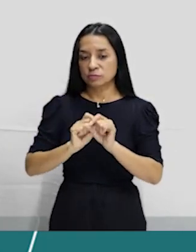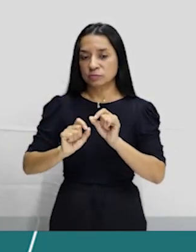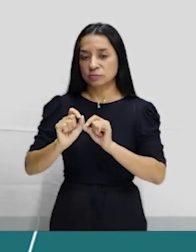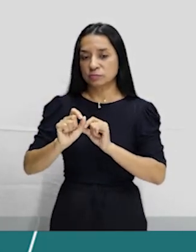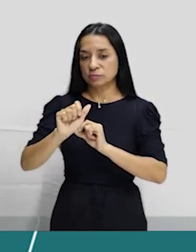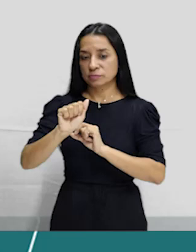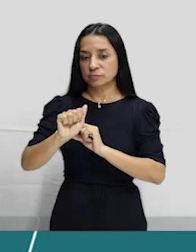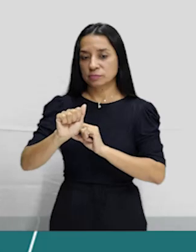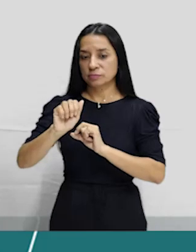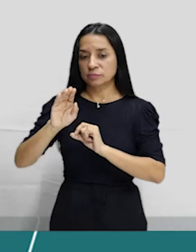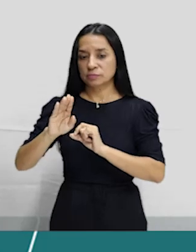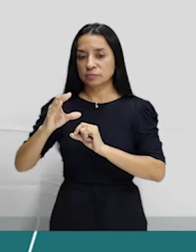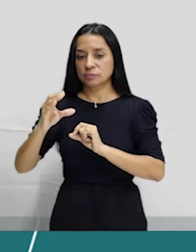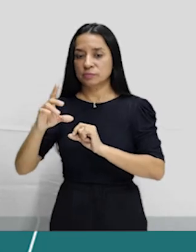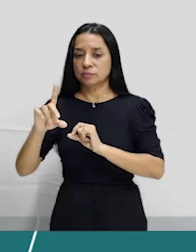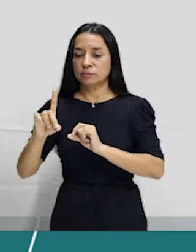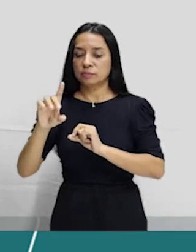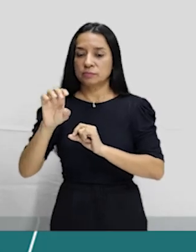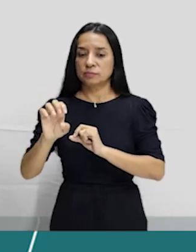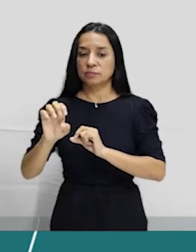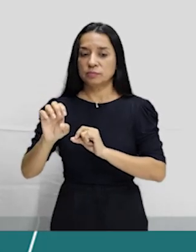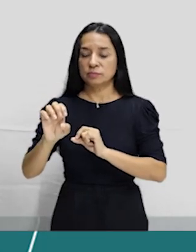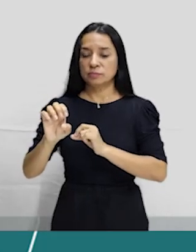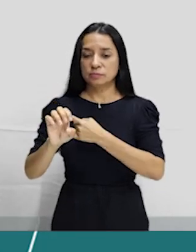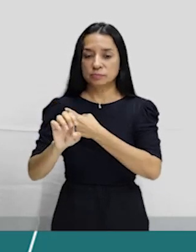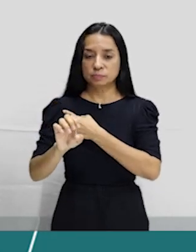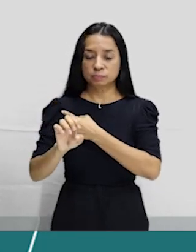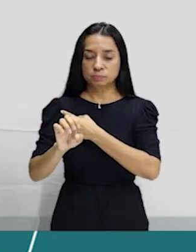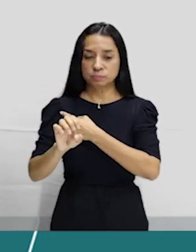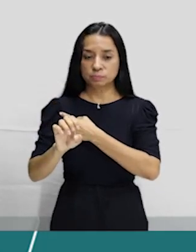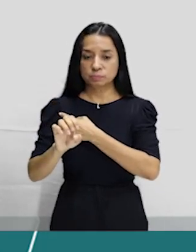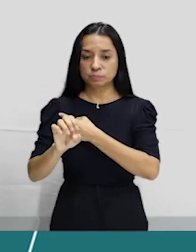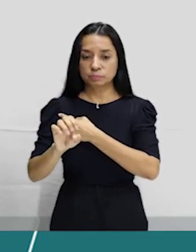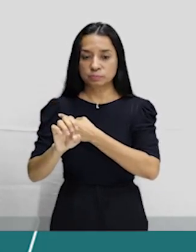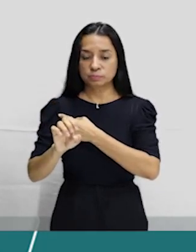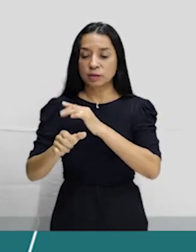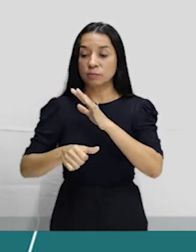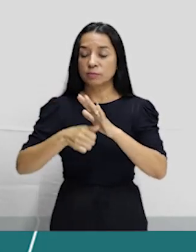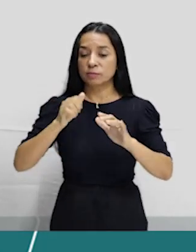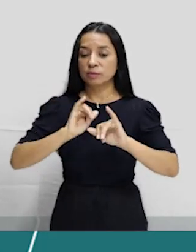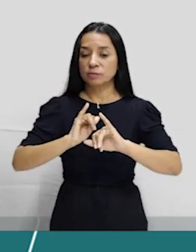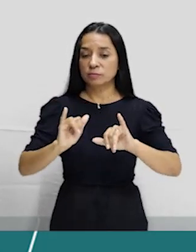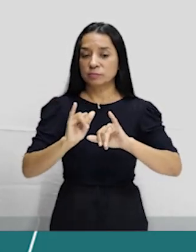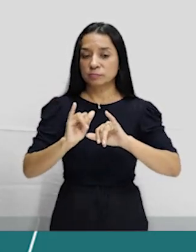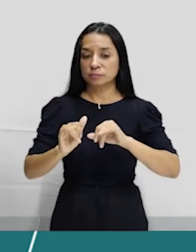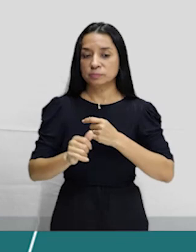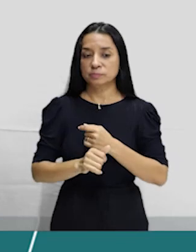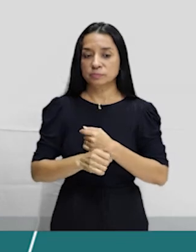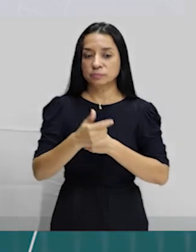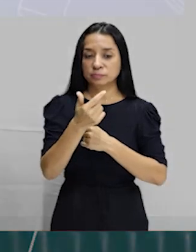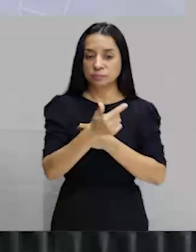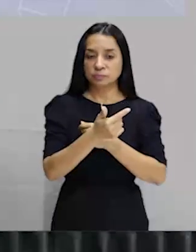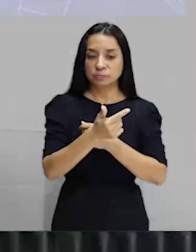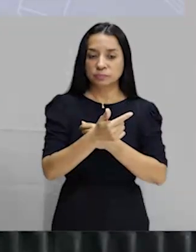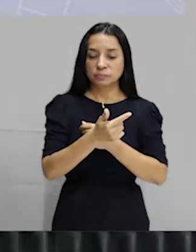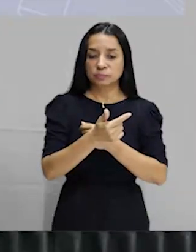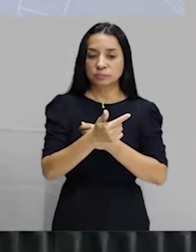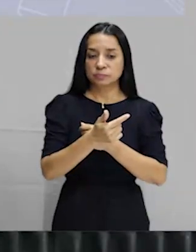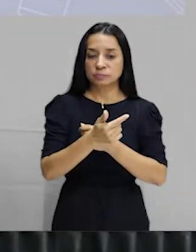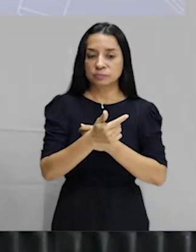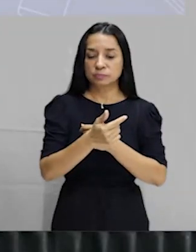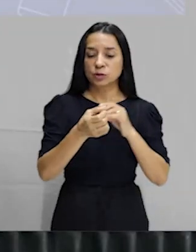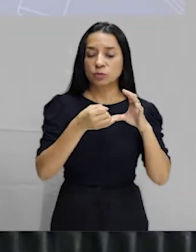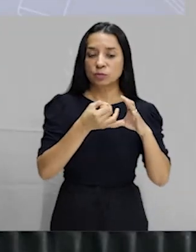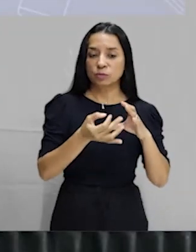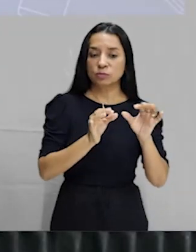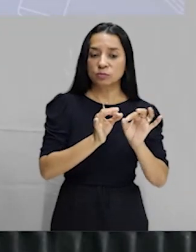elementos A, B, C, D e E. Guarda essa primeira informação. A segunda que ele deu, o conjunto formado